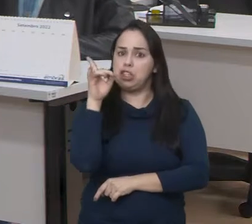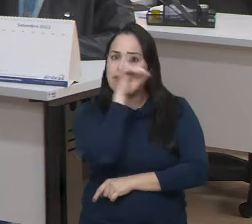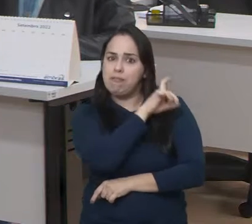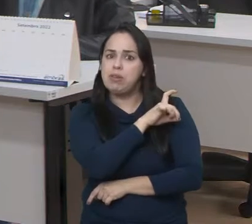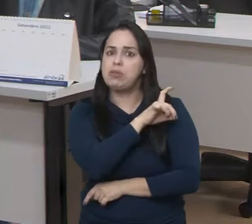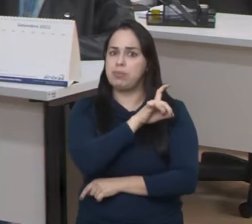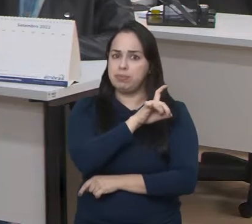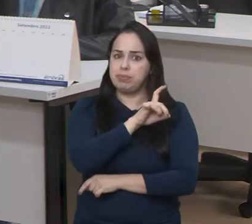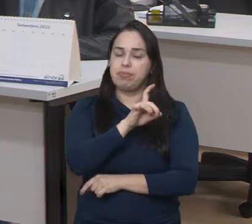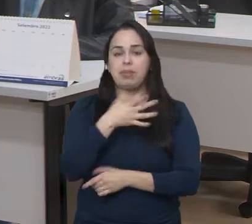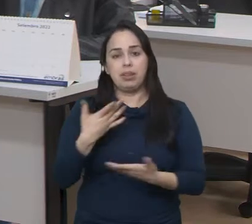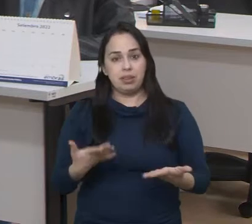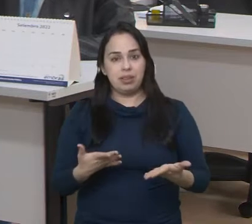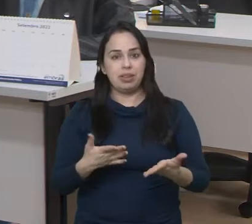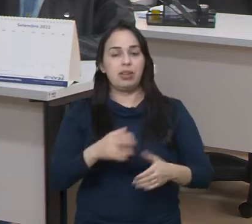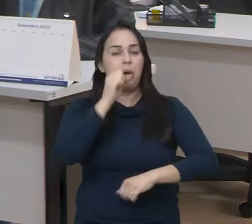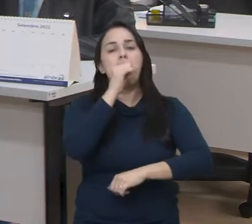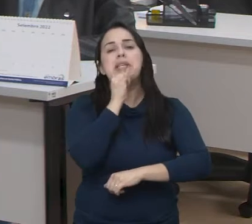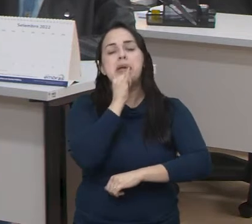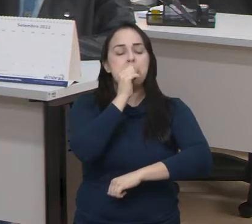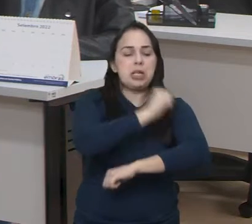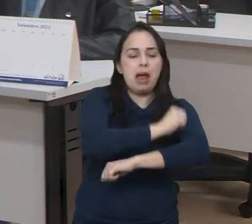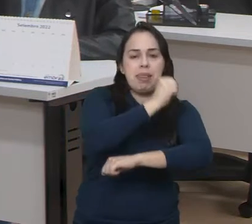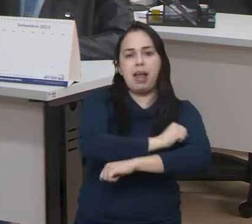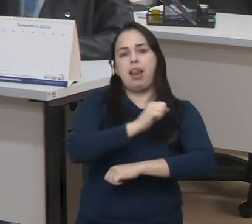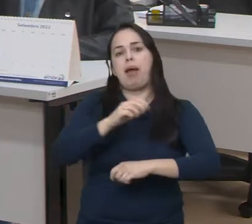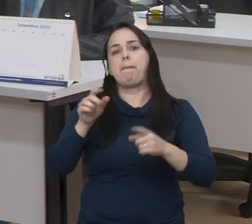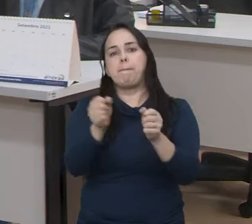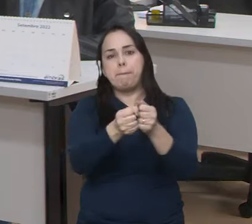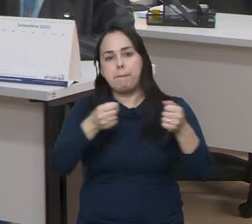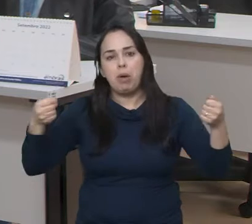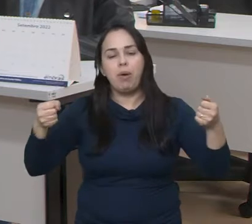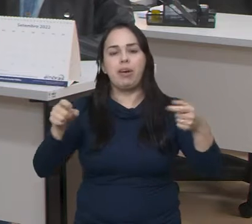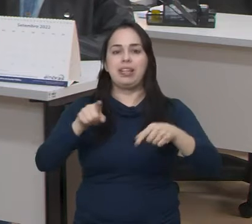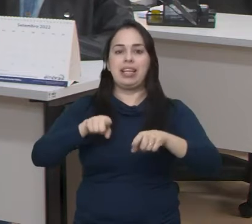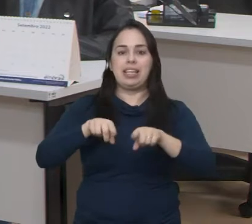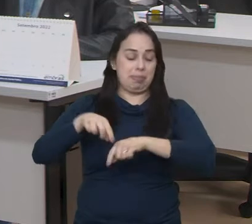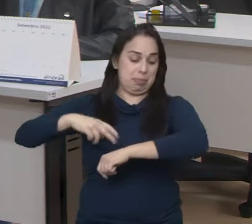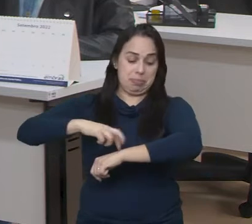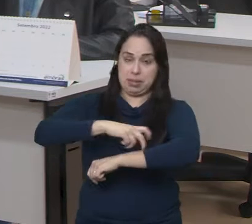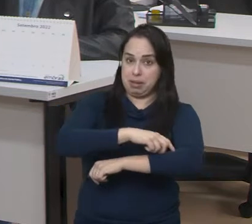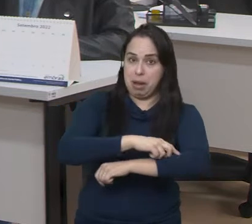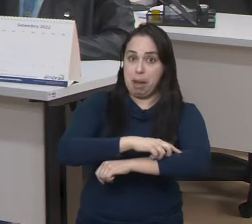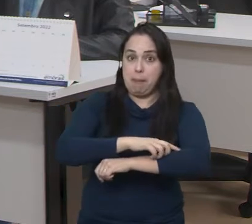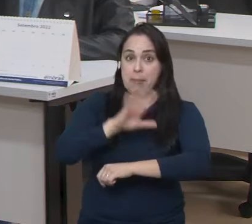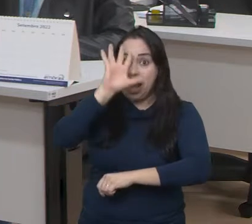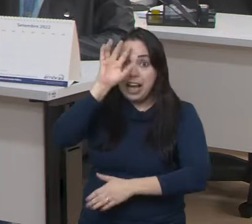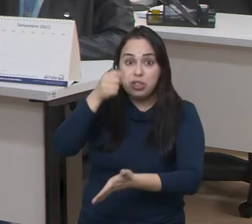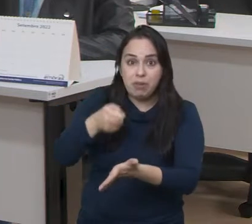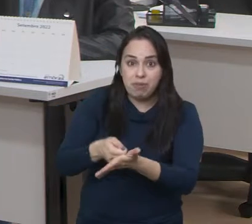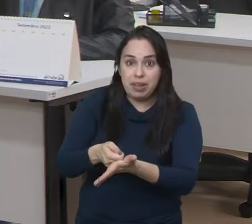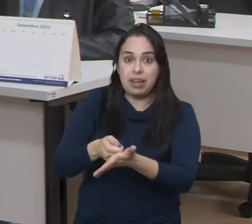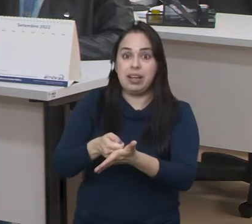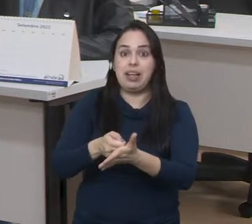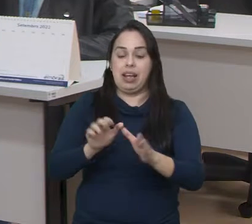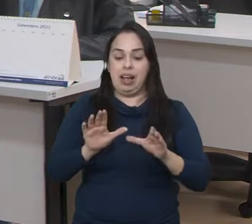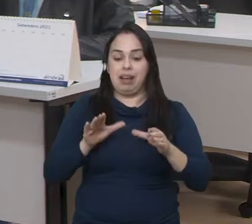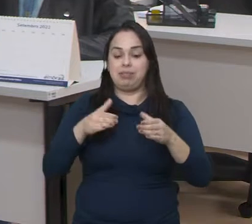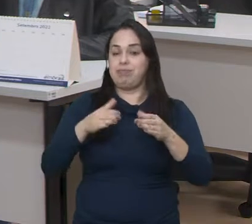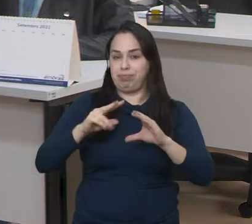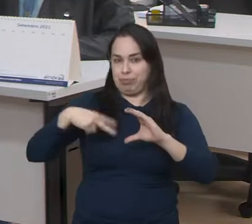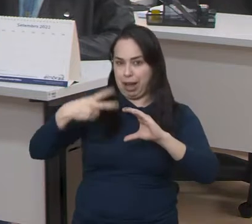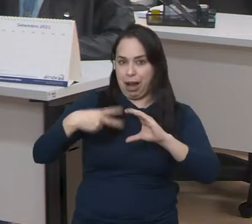de acessibilidade, ainda é preciso driblar aspectos da arquitetura dos prédios e praças que dificultam o trajeto diário, como o formato